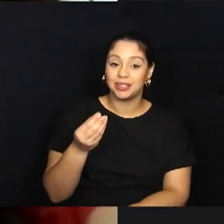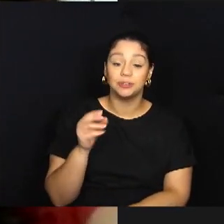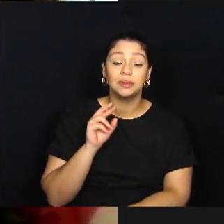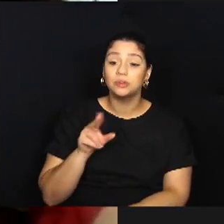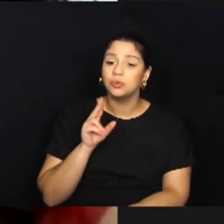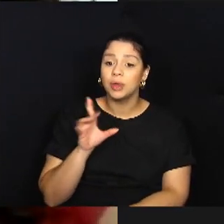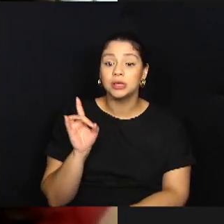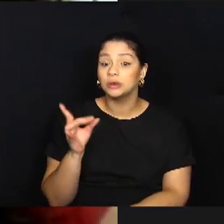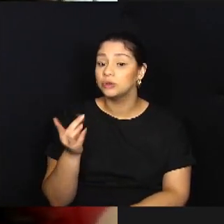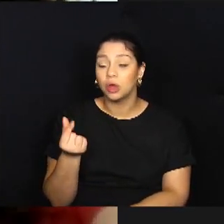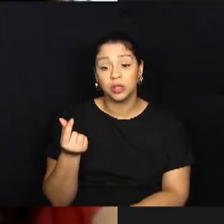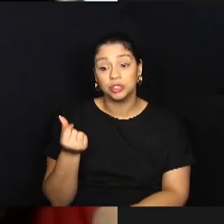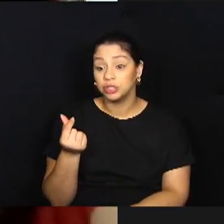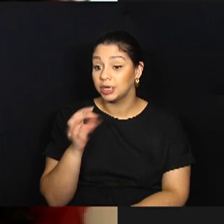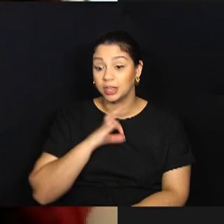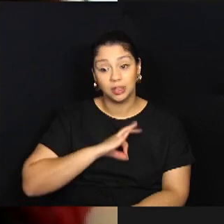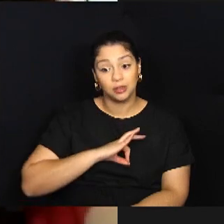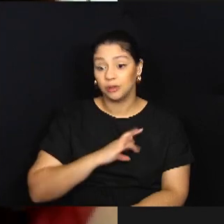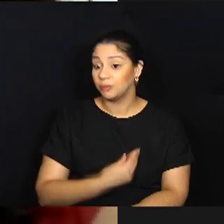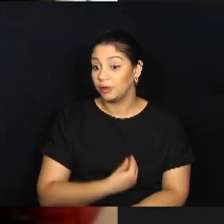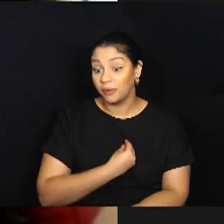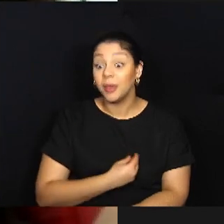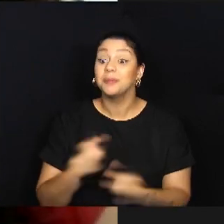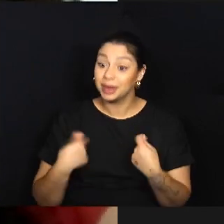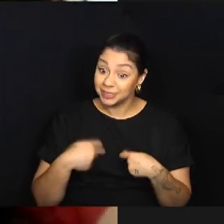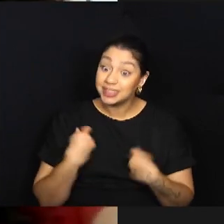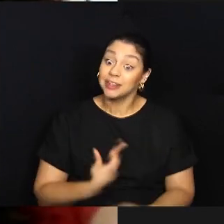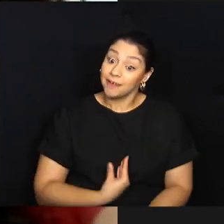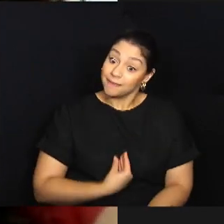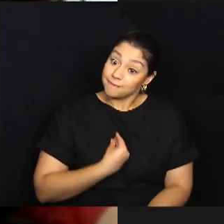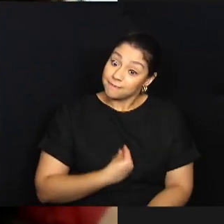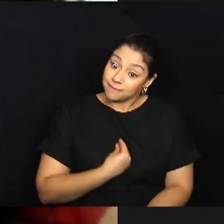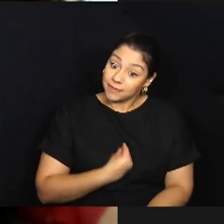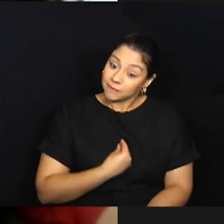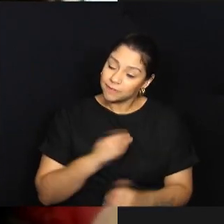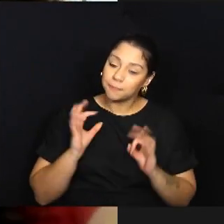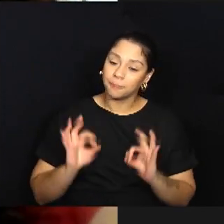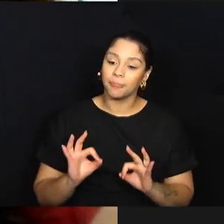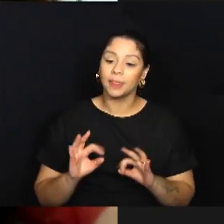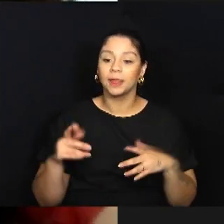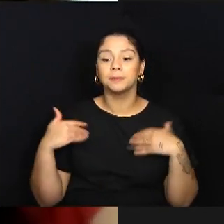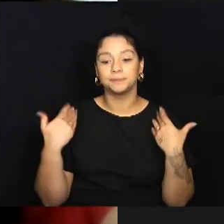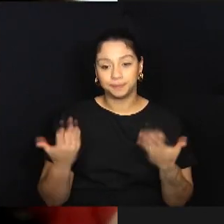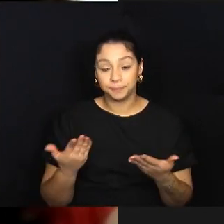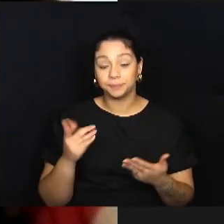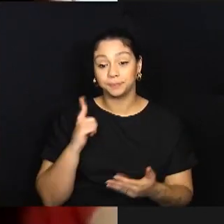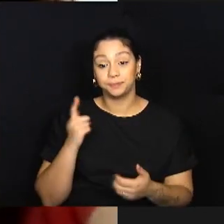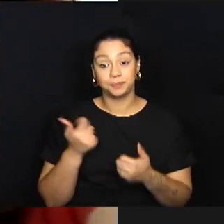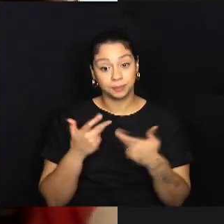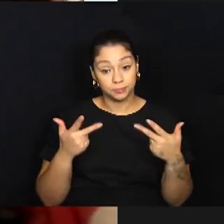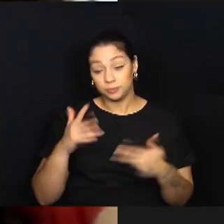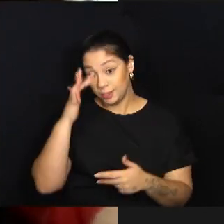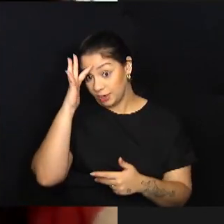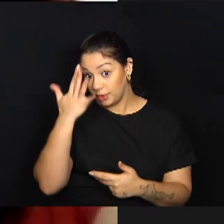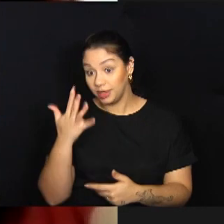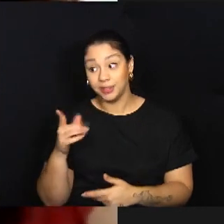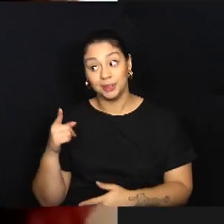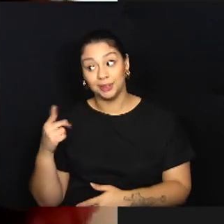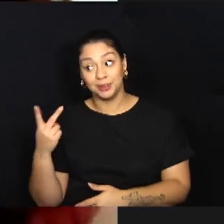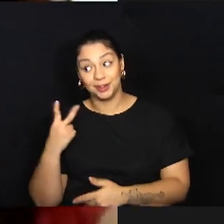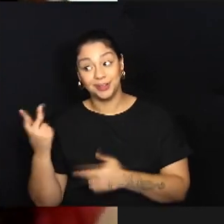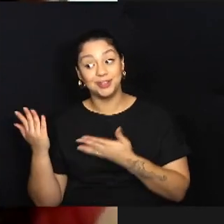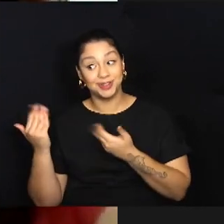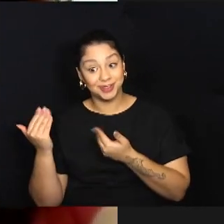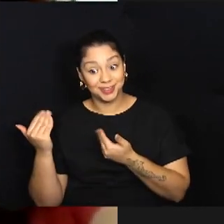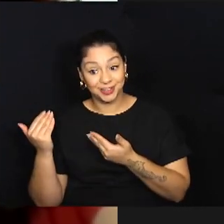para ganhar dinheiro para viver, né? A gente precisa viver também. Então, essa coisa que a gente chega à conclusão de que somos jovens ainda,